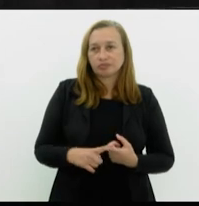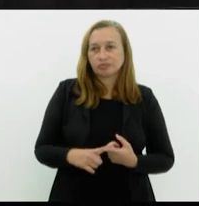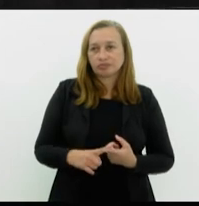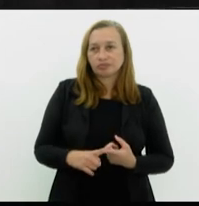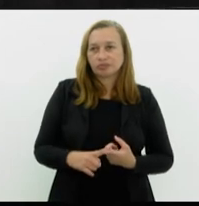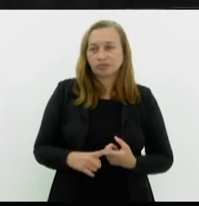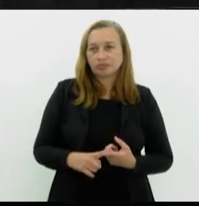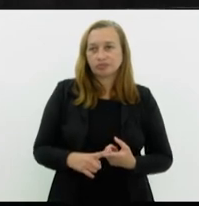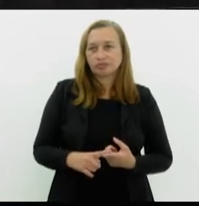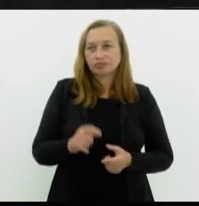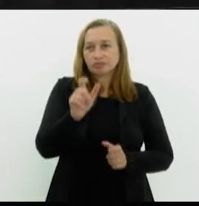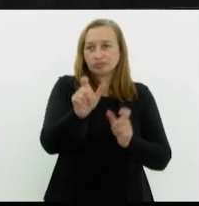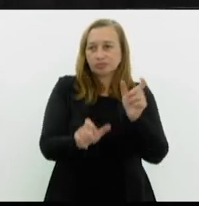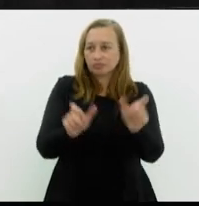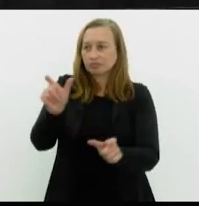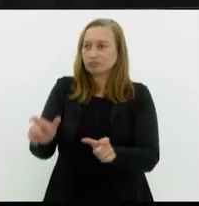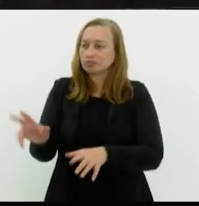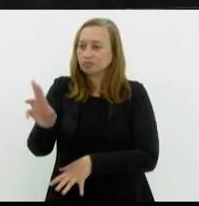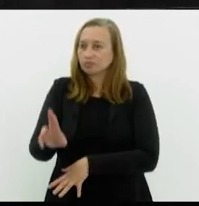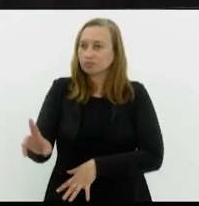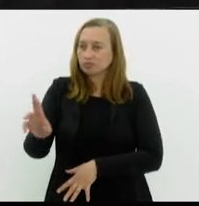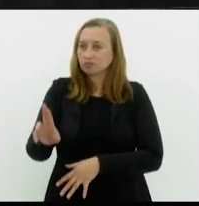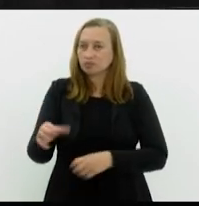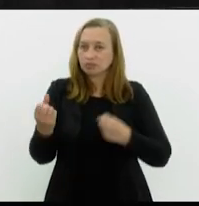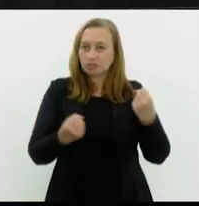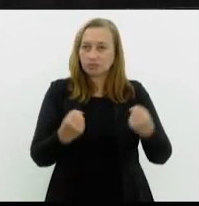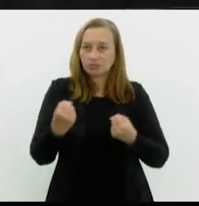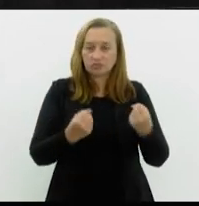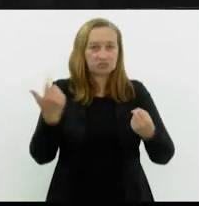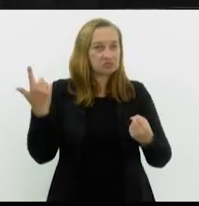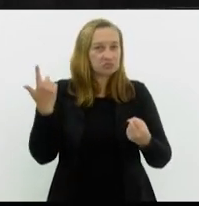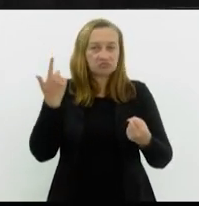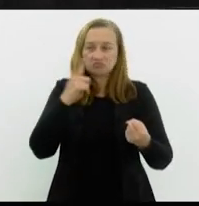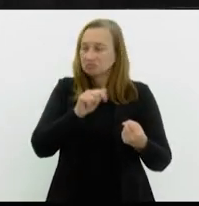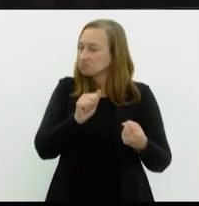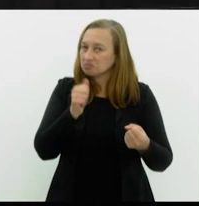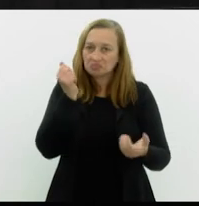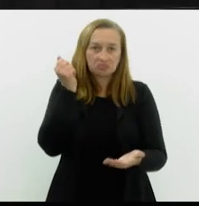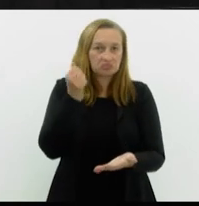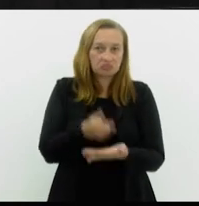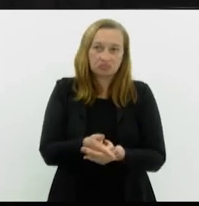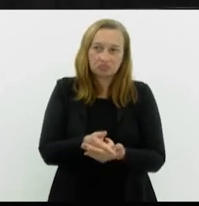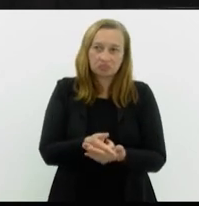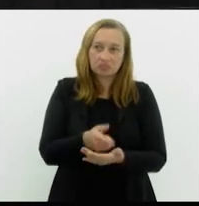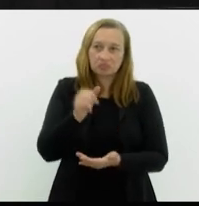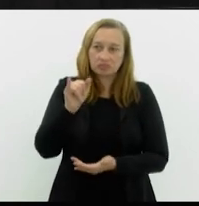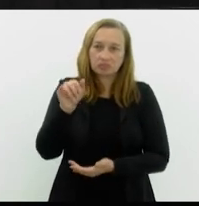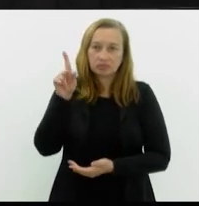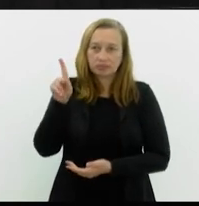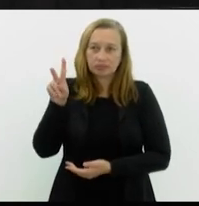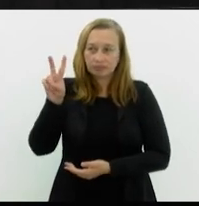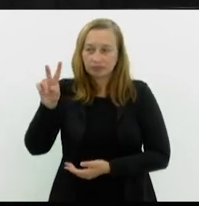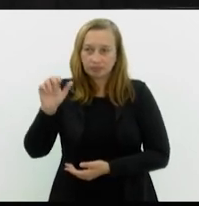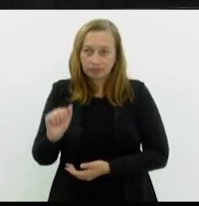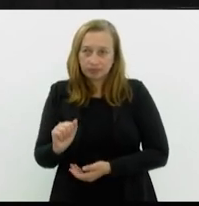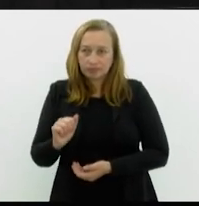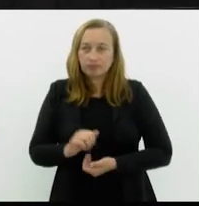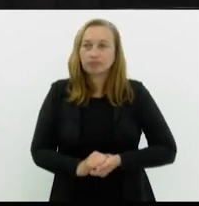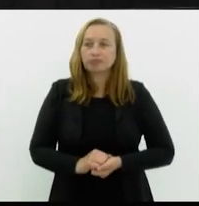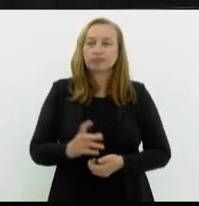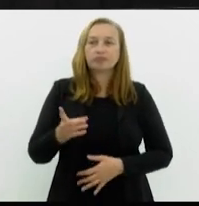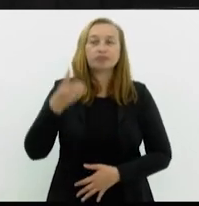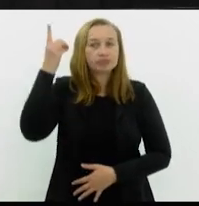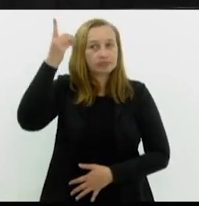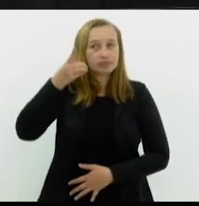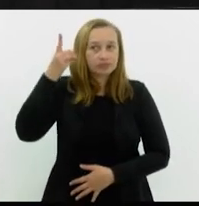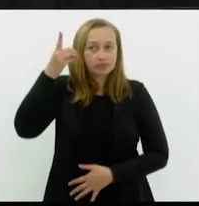têm veículos, não conseguem honrar com o pagamento do IPVA. Sabe o deputado